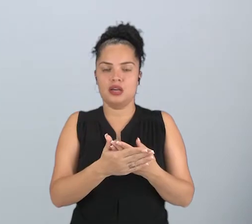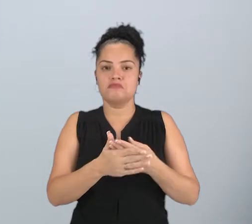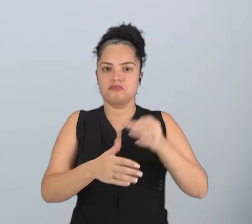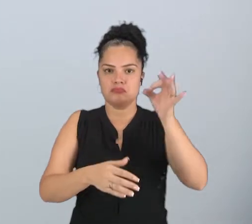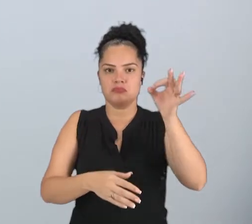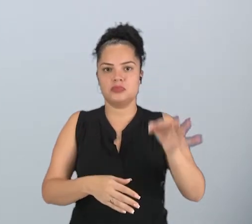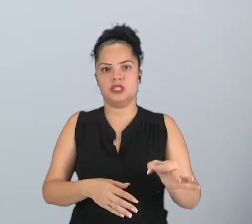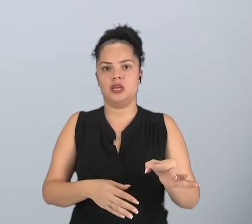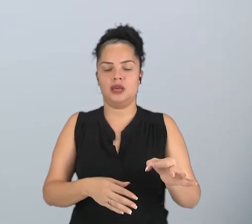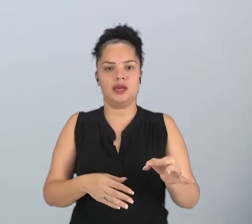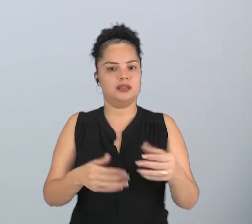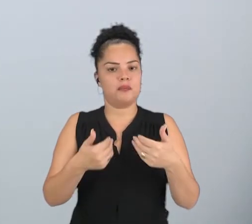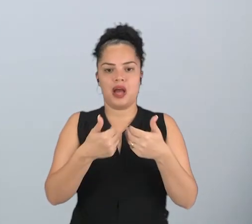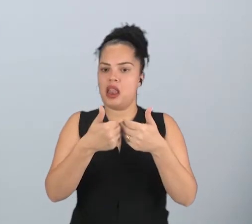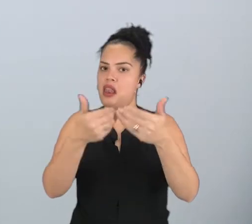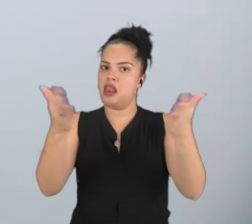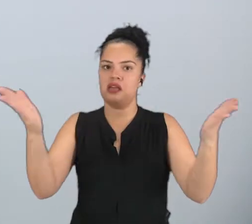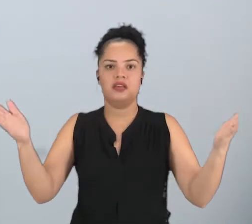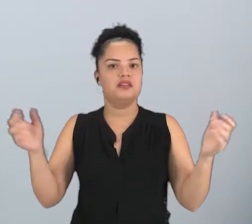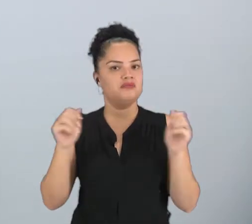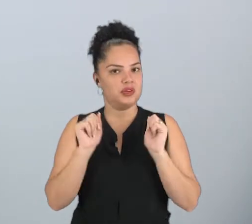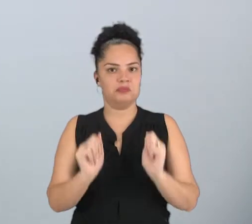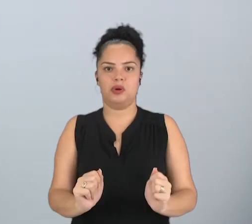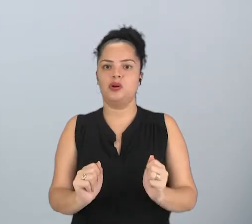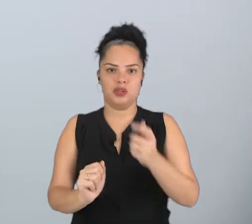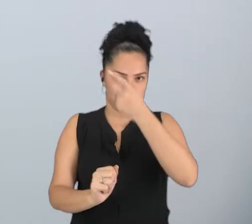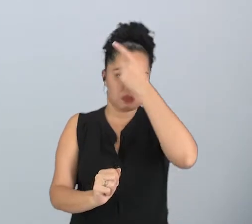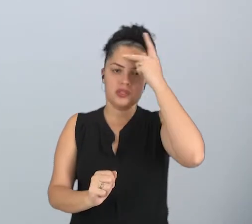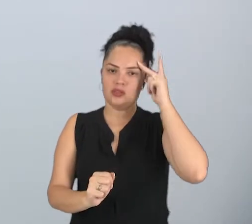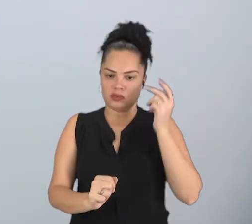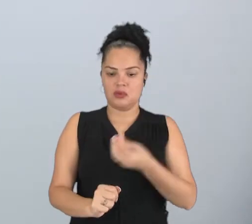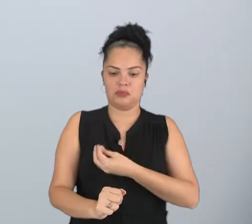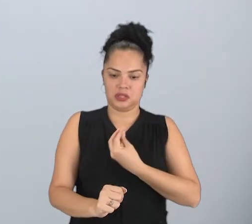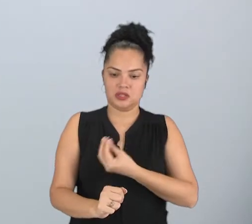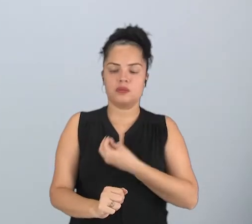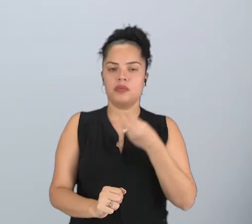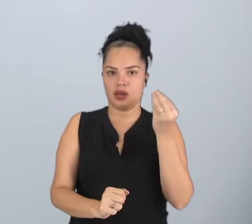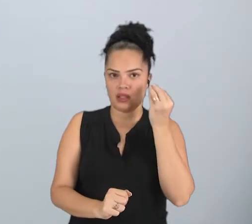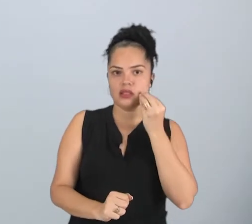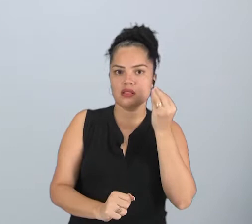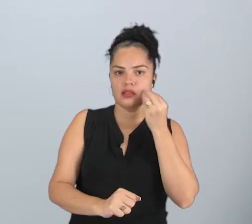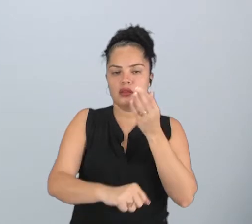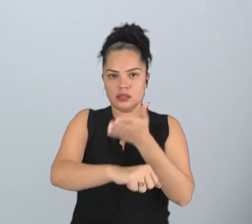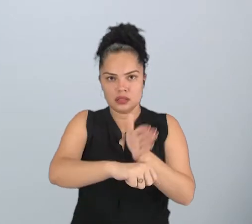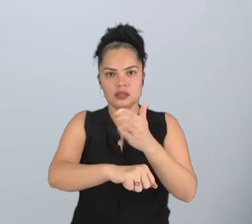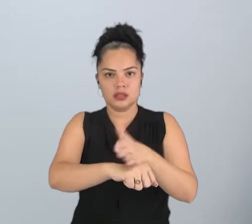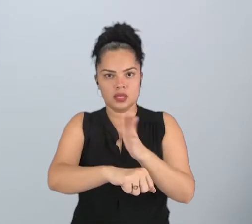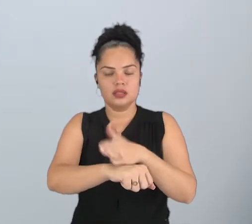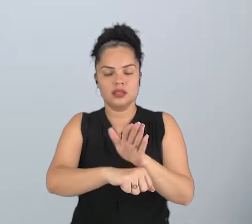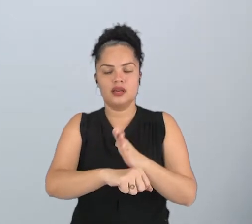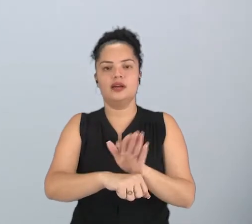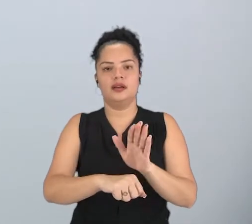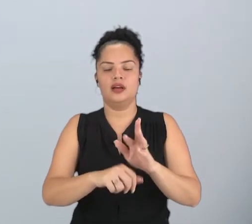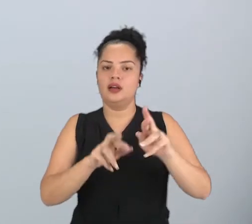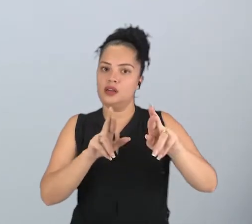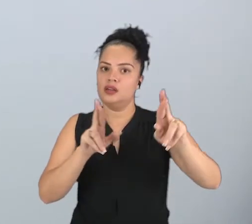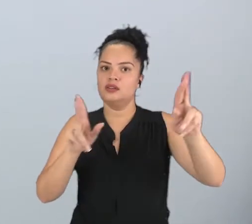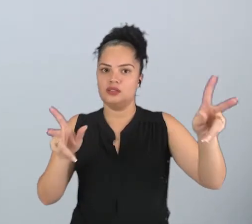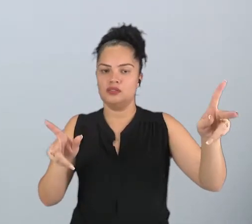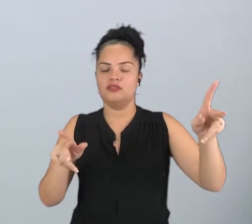ela é aberta a qualquer um, né? Não precisa tanta técnica quanto os balés lá da Europa, quanto os